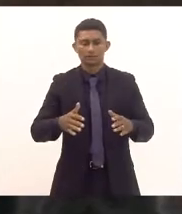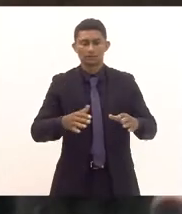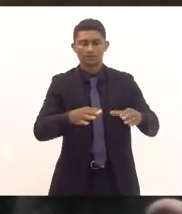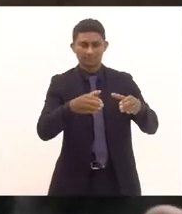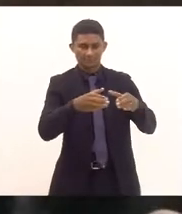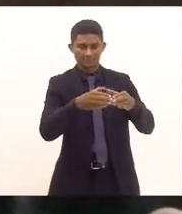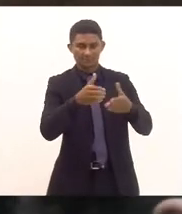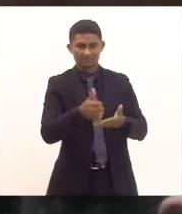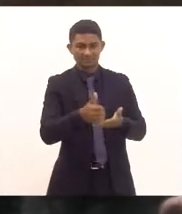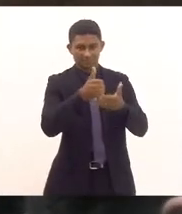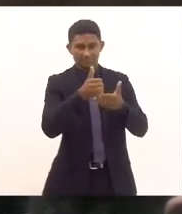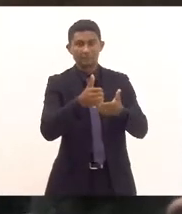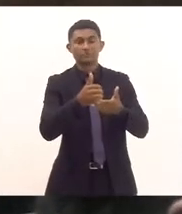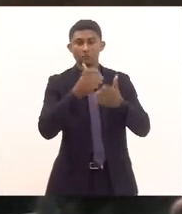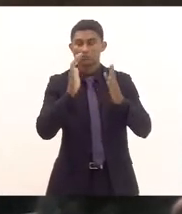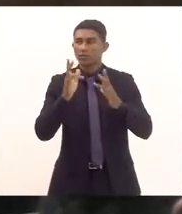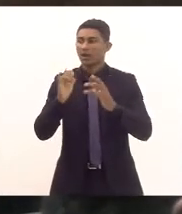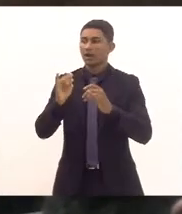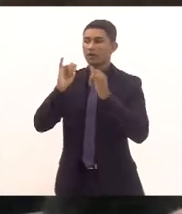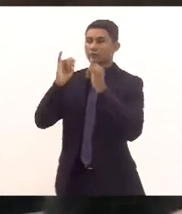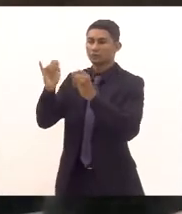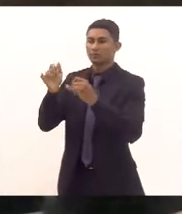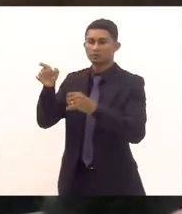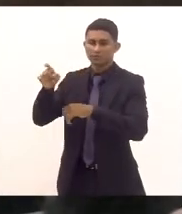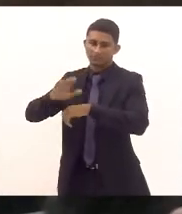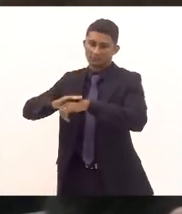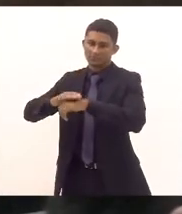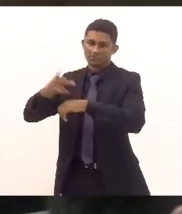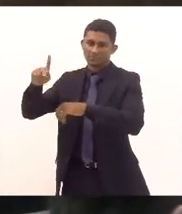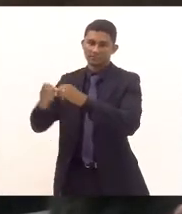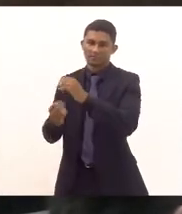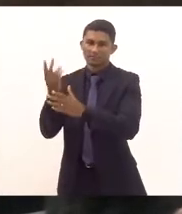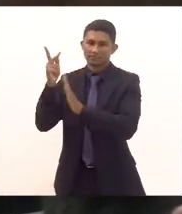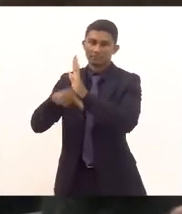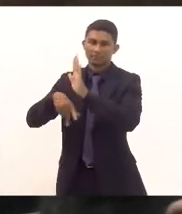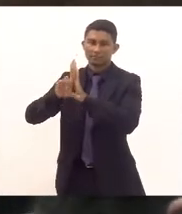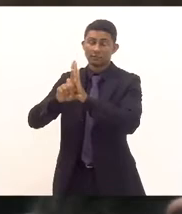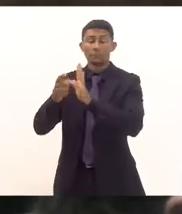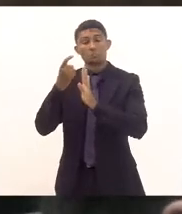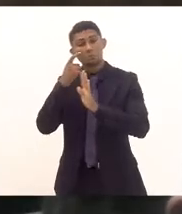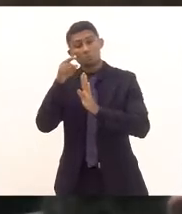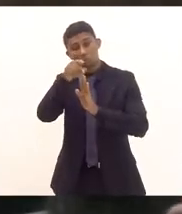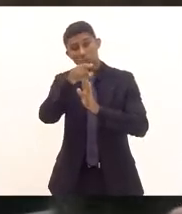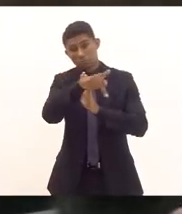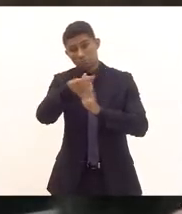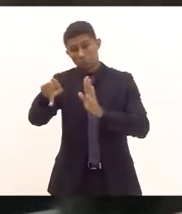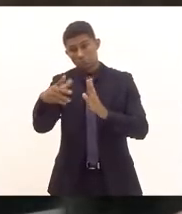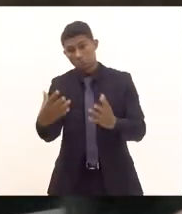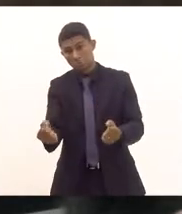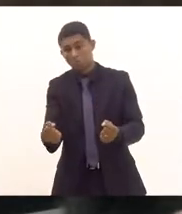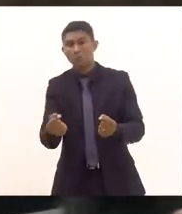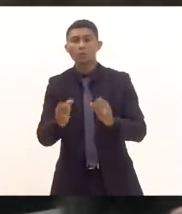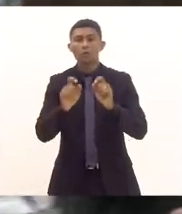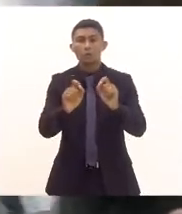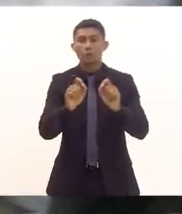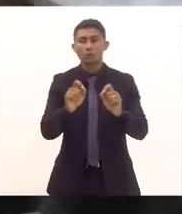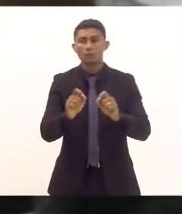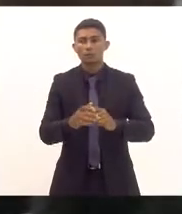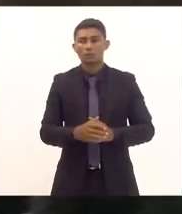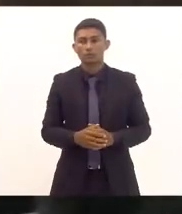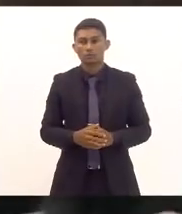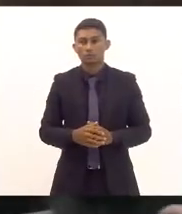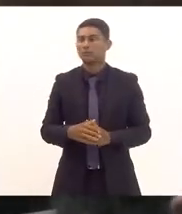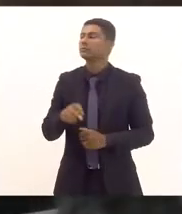informou a altura e é preciso que vossa excelência' autorizando baixar inteligência novamente para